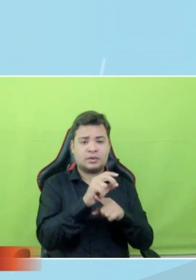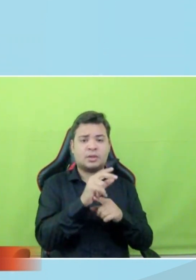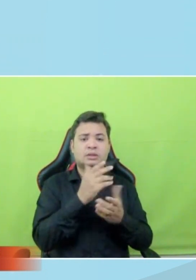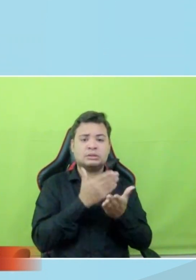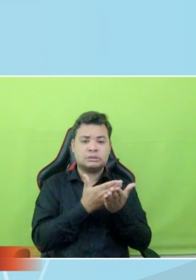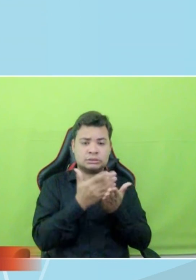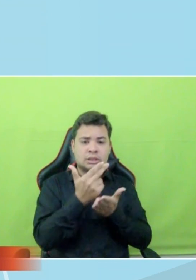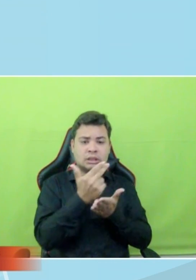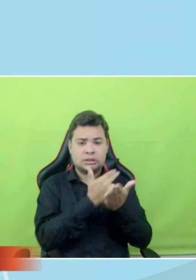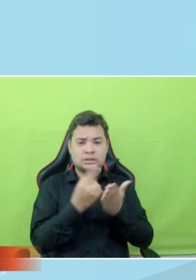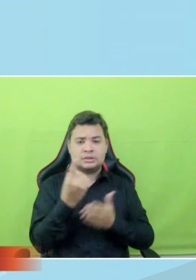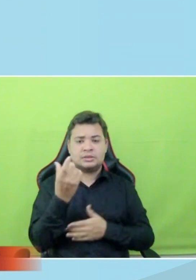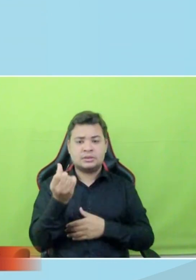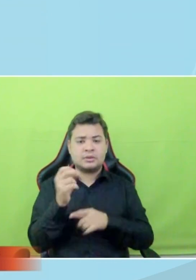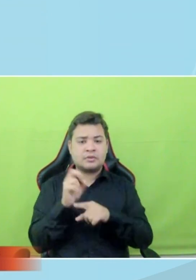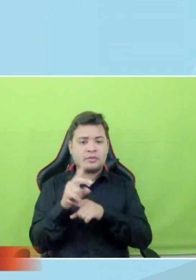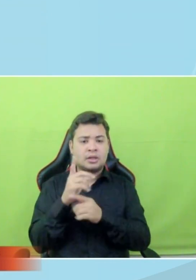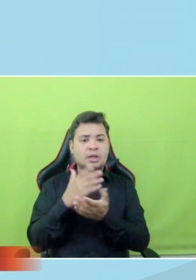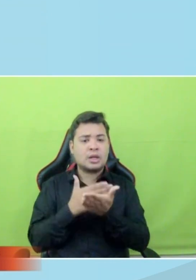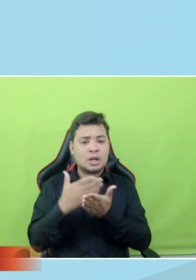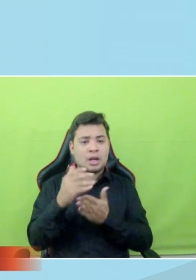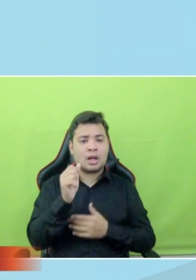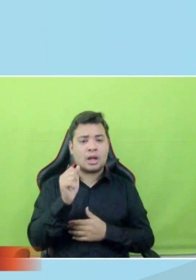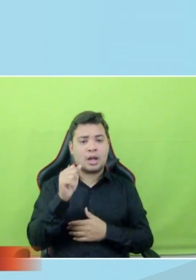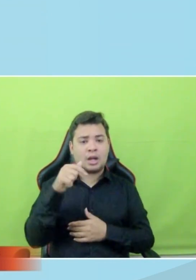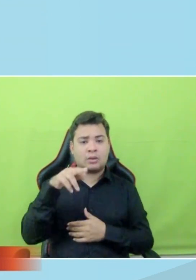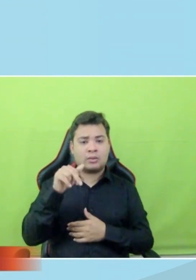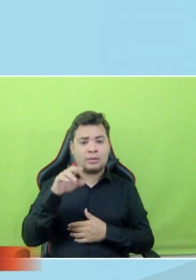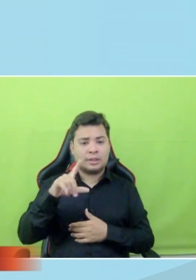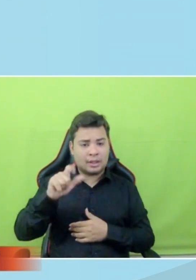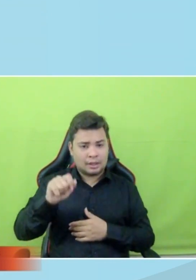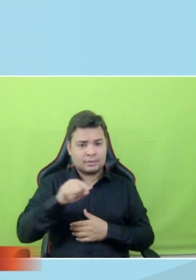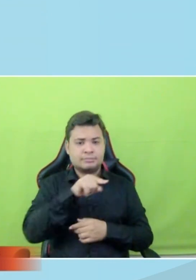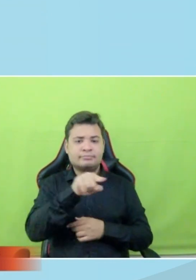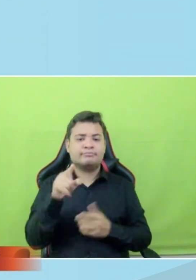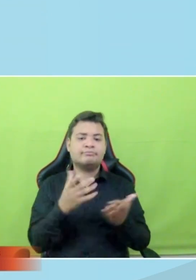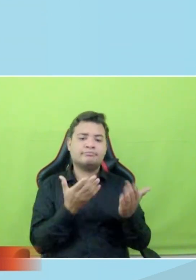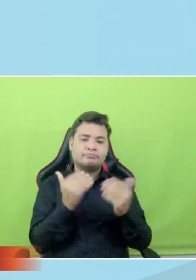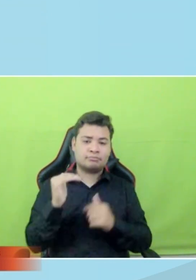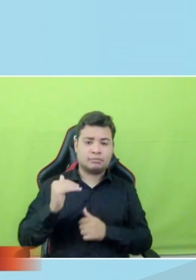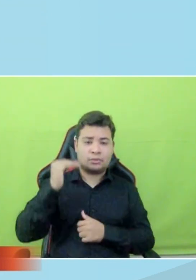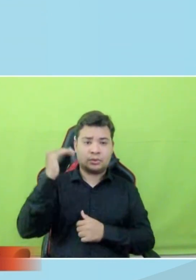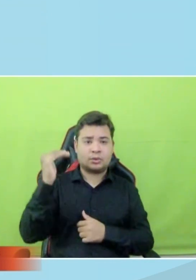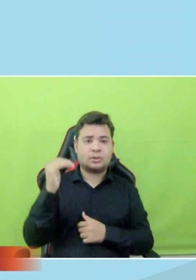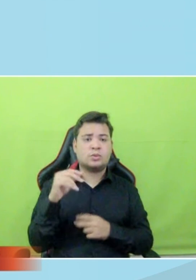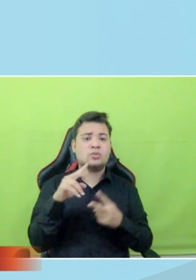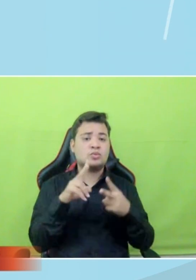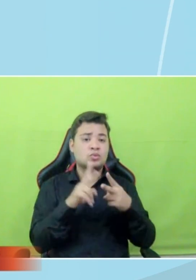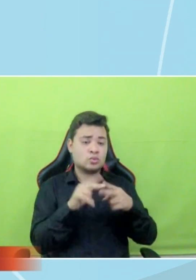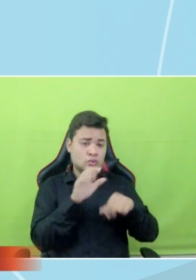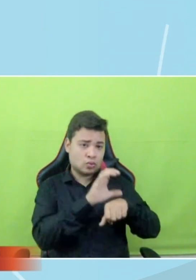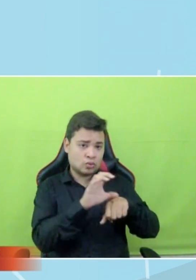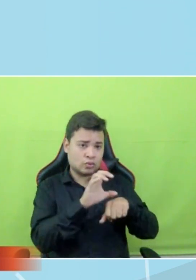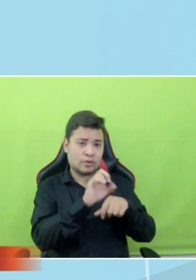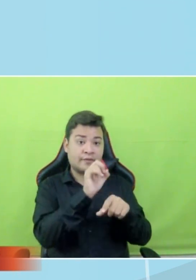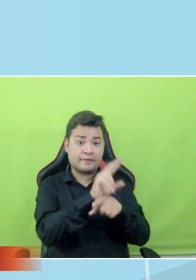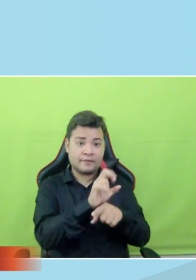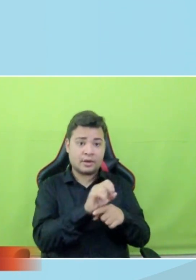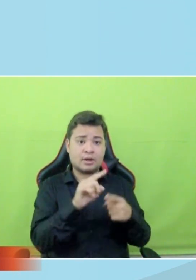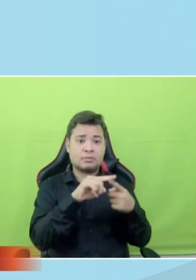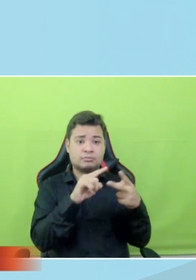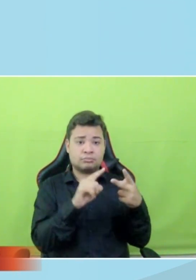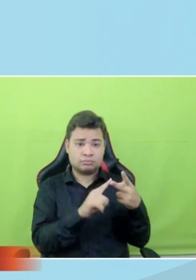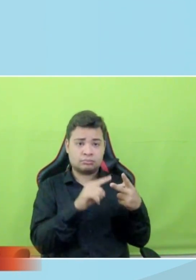jovens e adultos. Os dois cursos serão, as vagas, né, para os dois cursos serão preenchidas